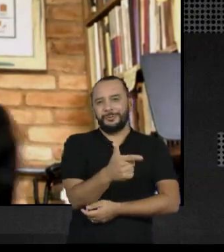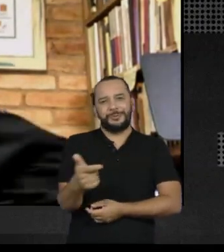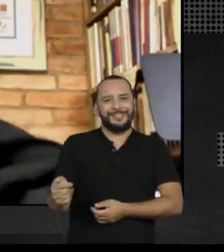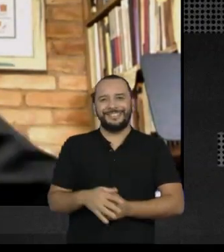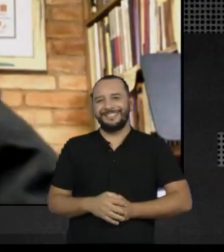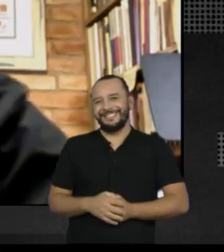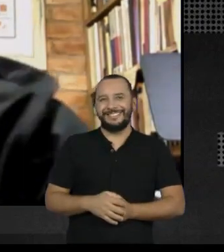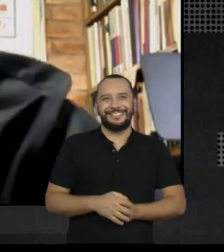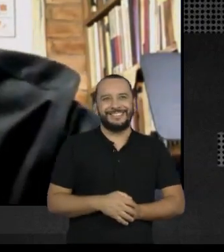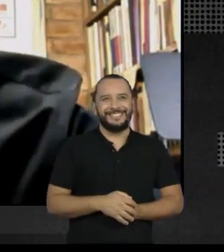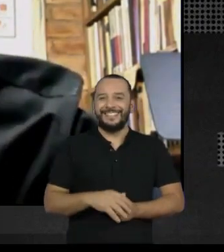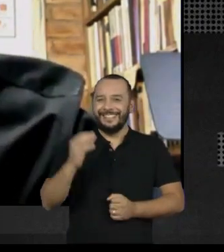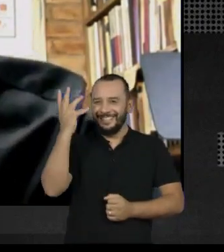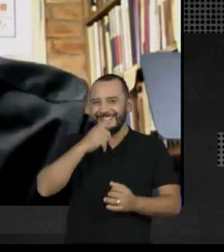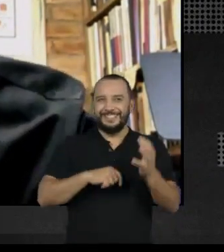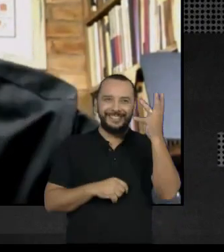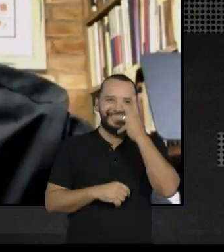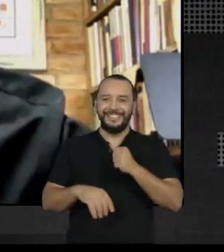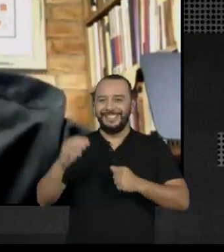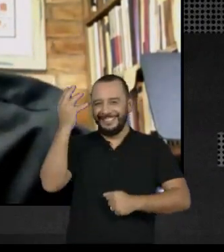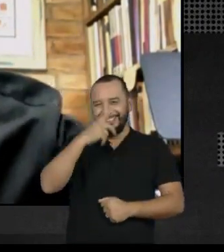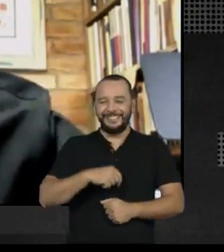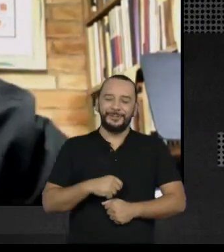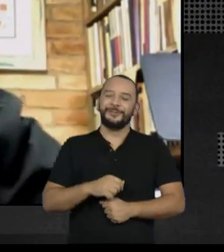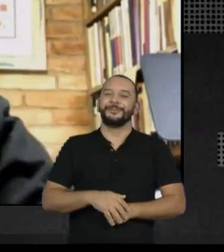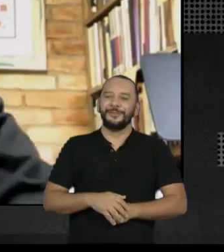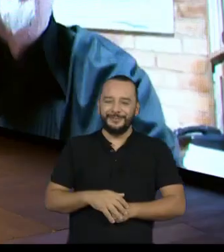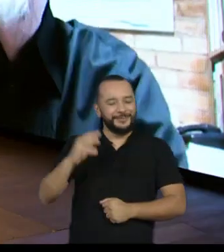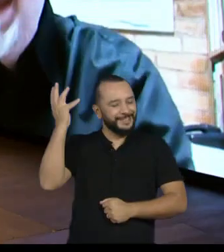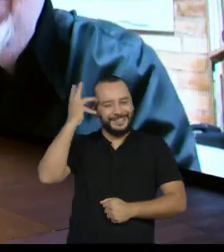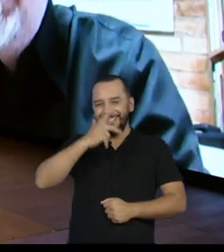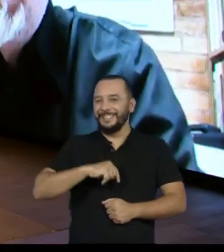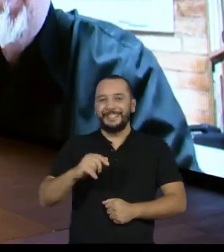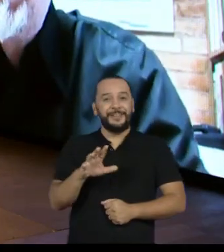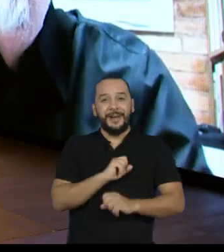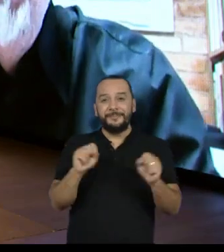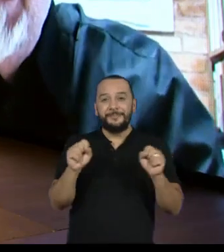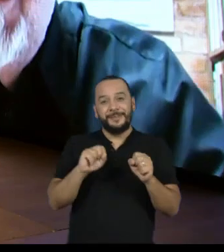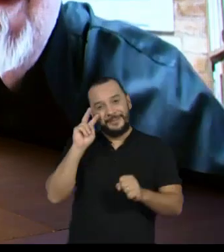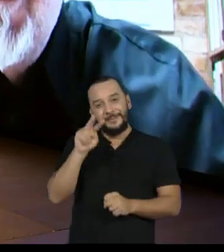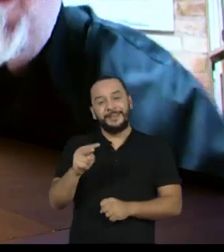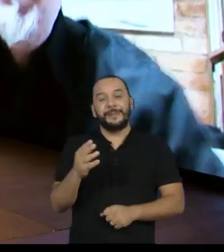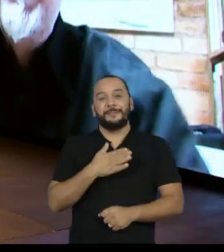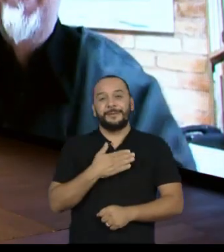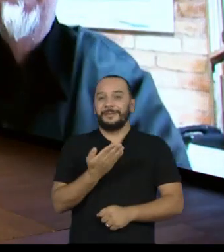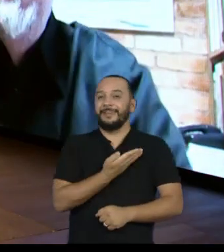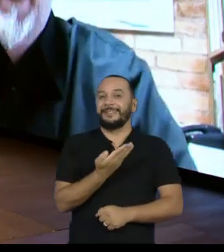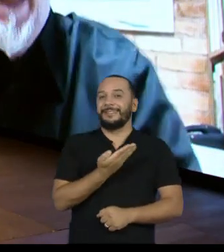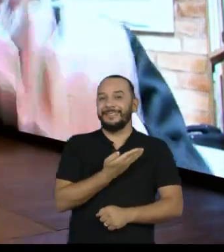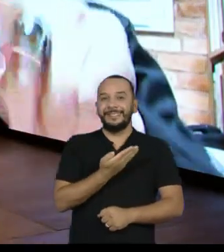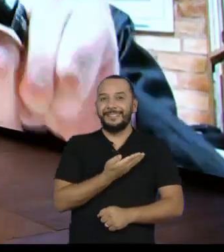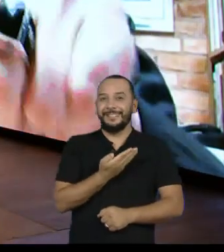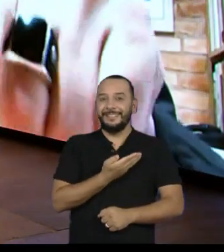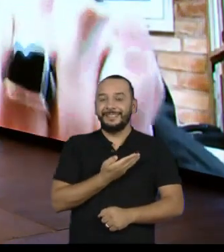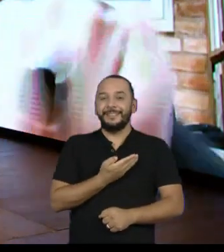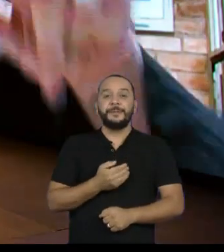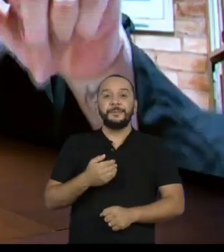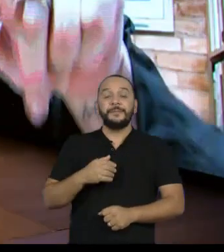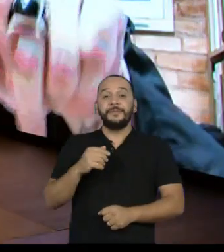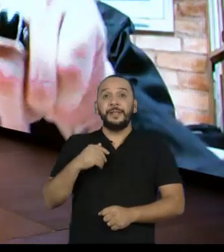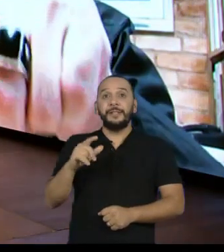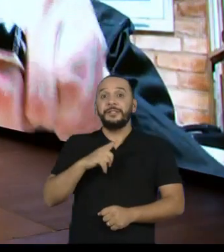É do arquivo aqui da TV Eu Cultura. posso trocar por garrafas de Jack Daniels, Pode porque ser. tem várias Tudo aqui, bem. mas dinheiro não tem